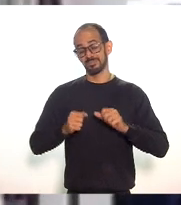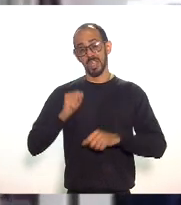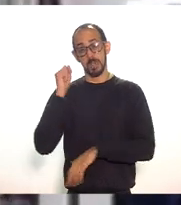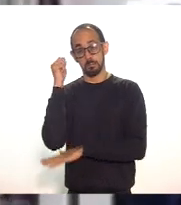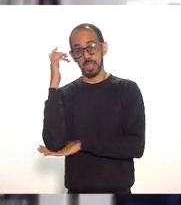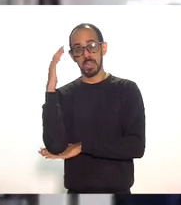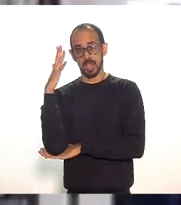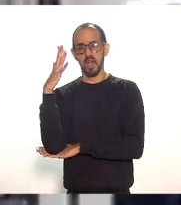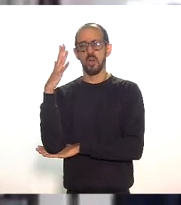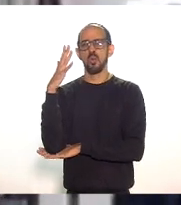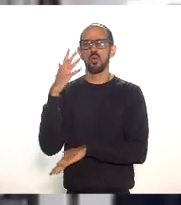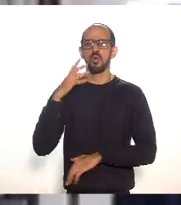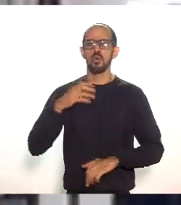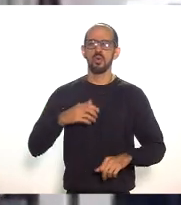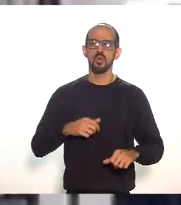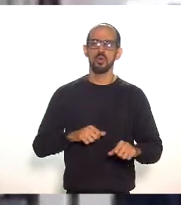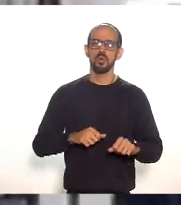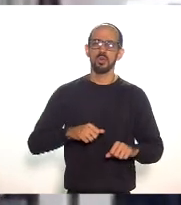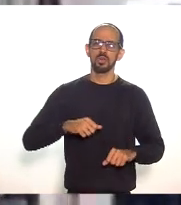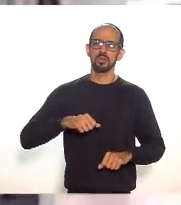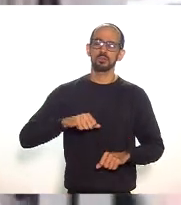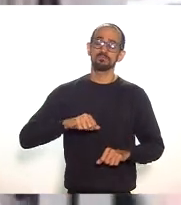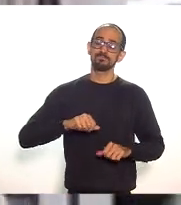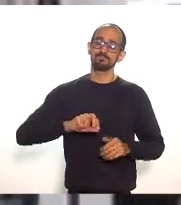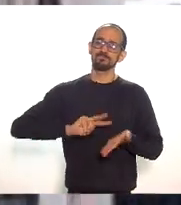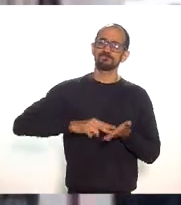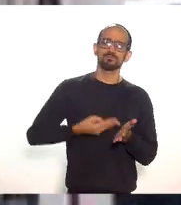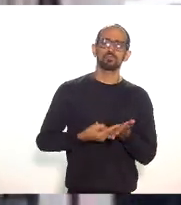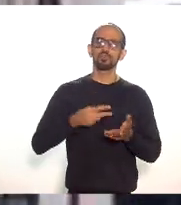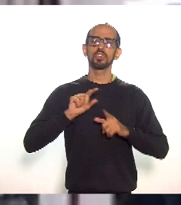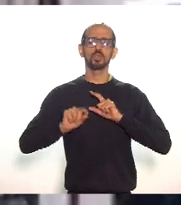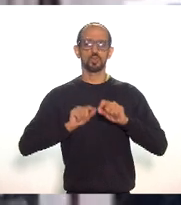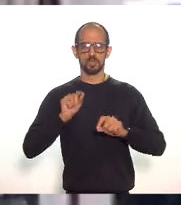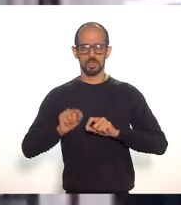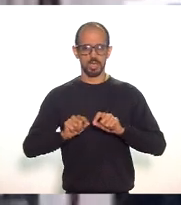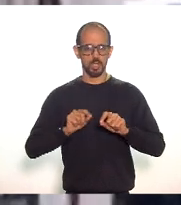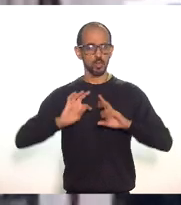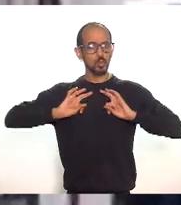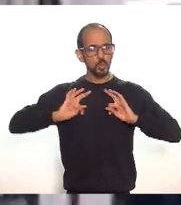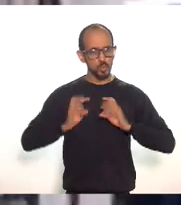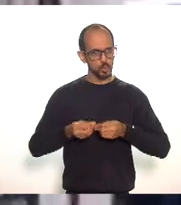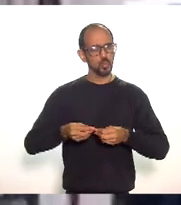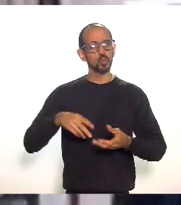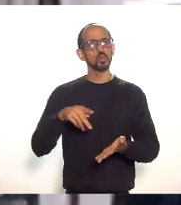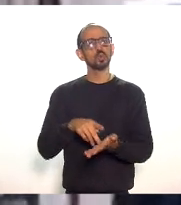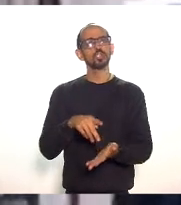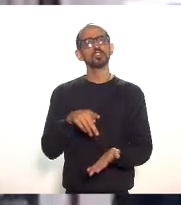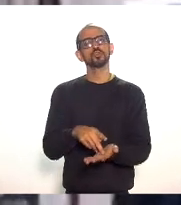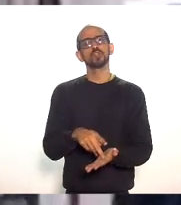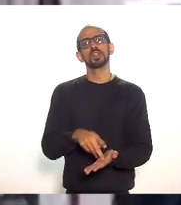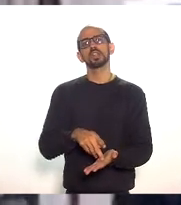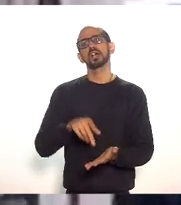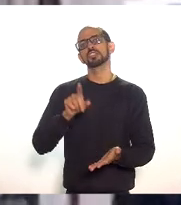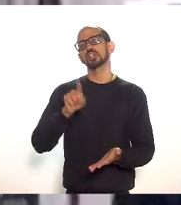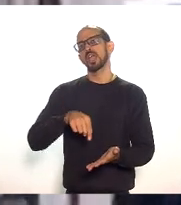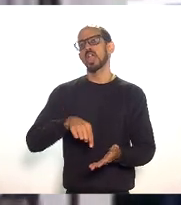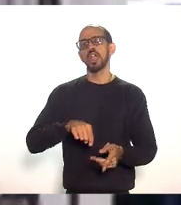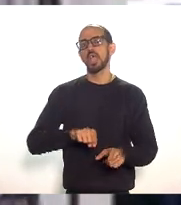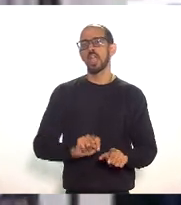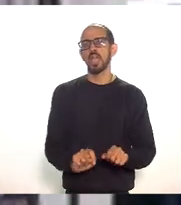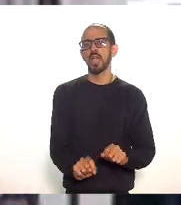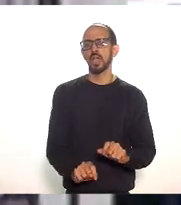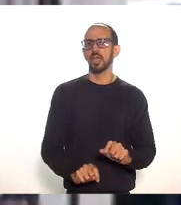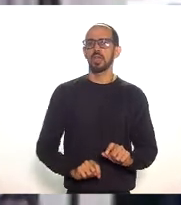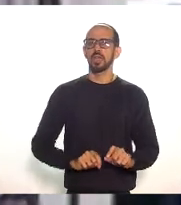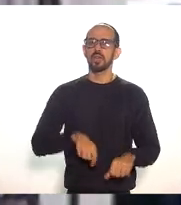ambiental, ou seja, tudo aquilo que realmente vai pautar